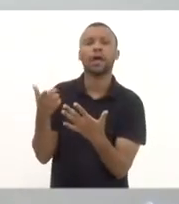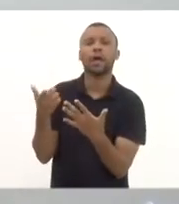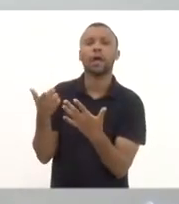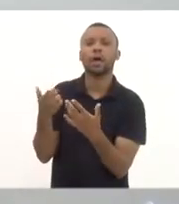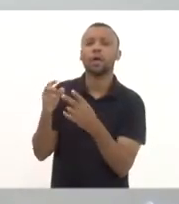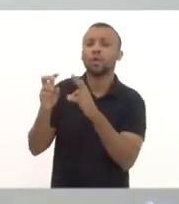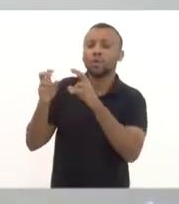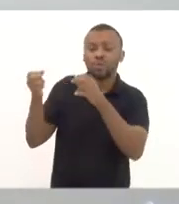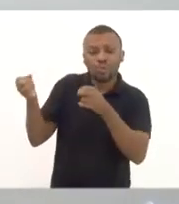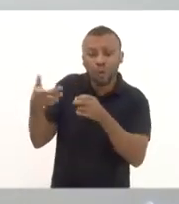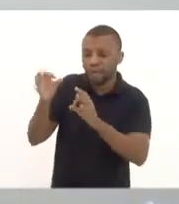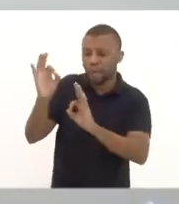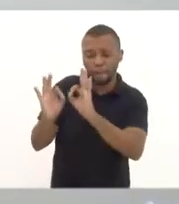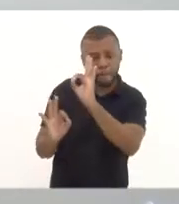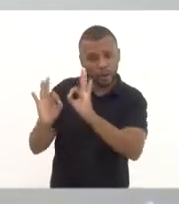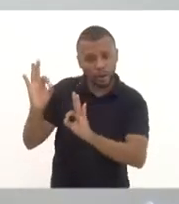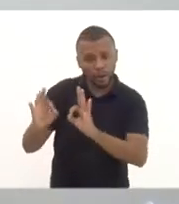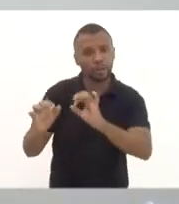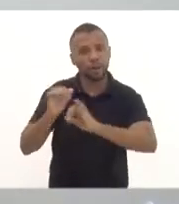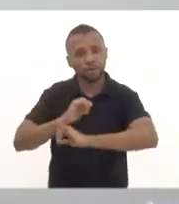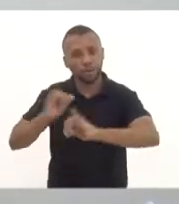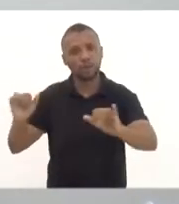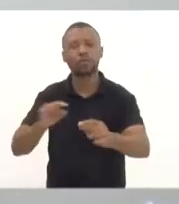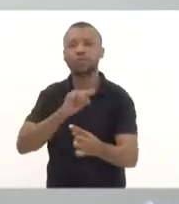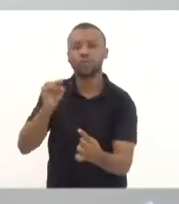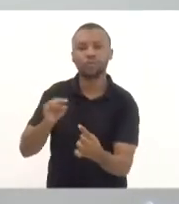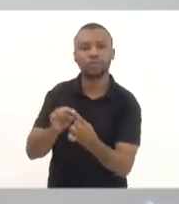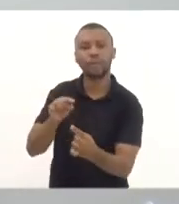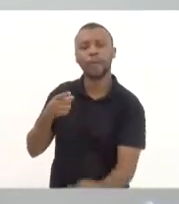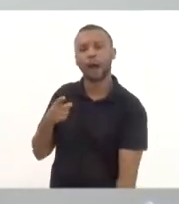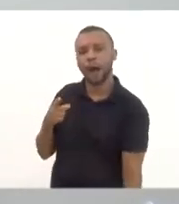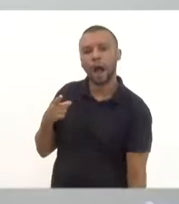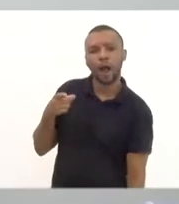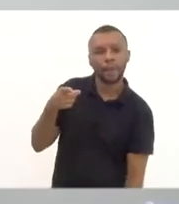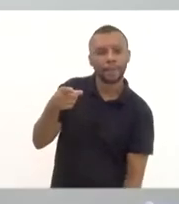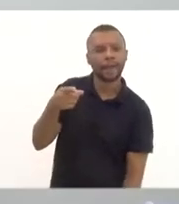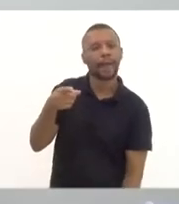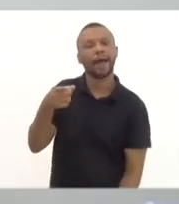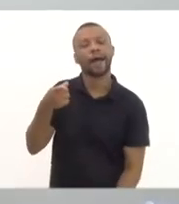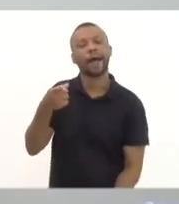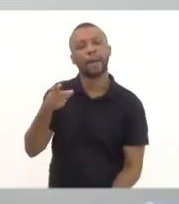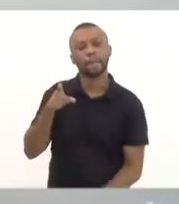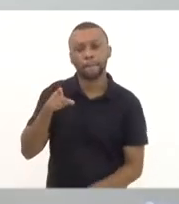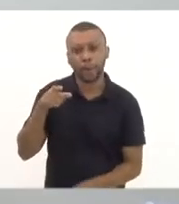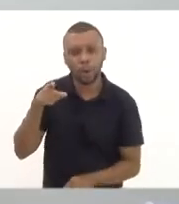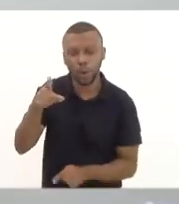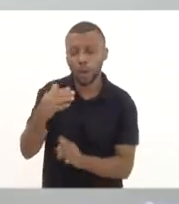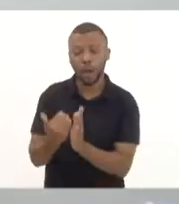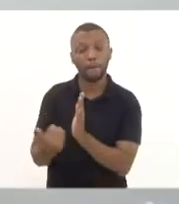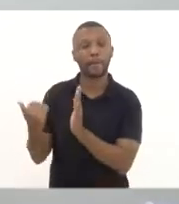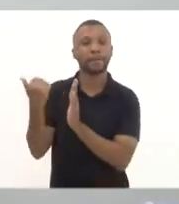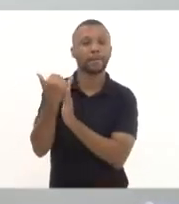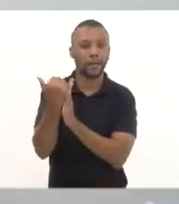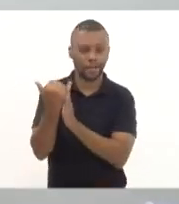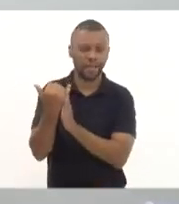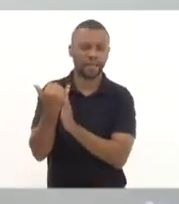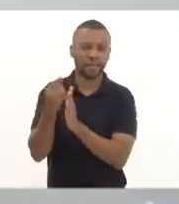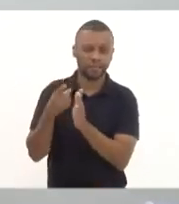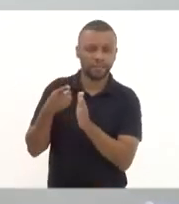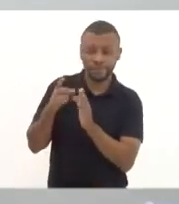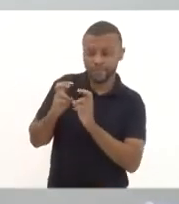anunciado para aumentar as viagens que foram reduzidas durante os últimos